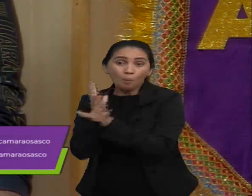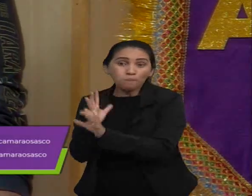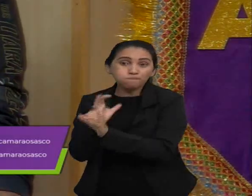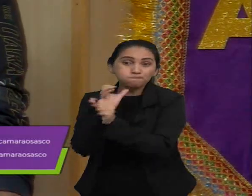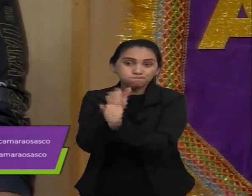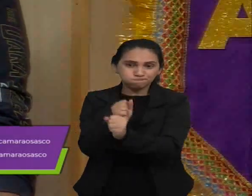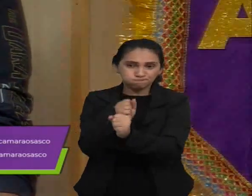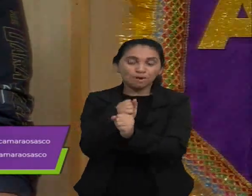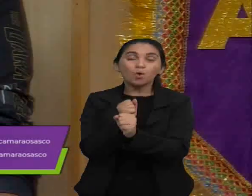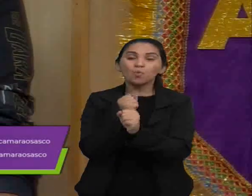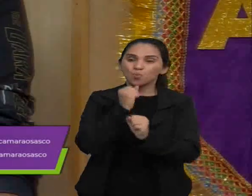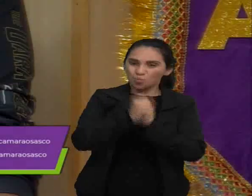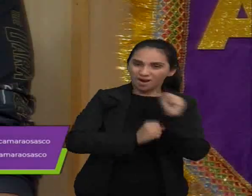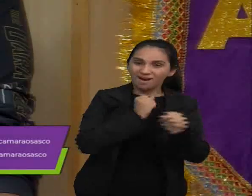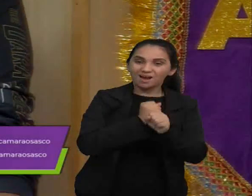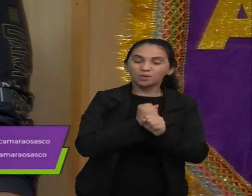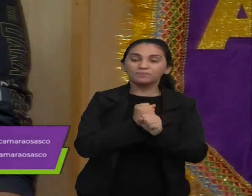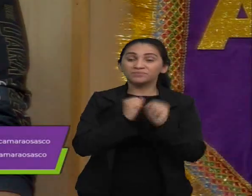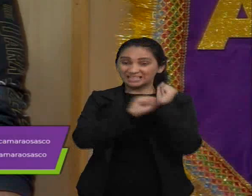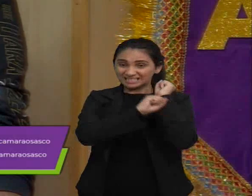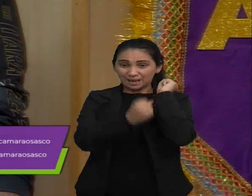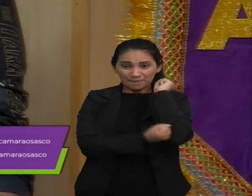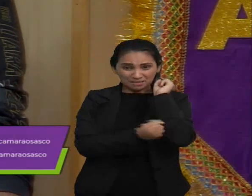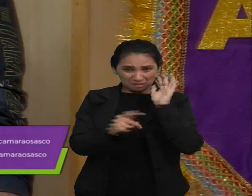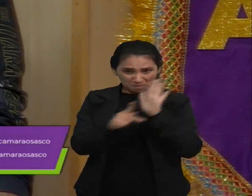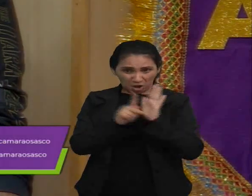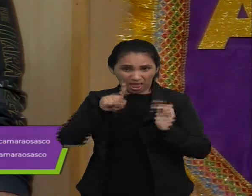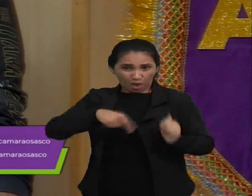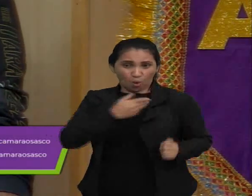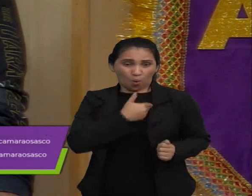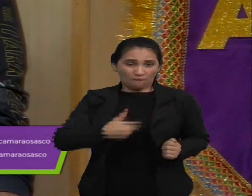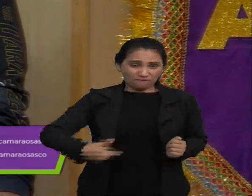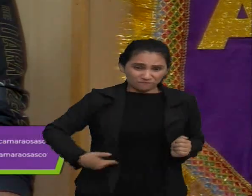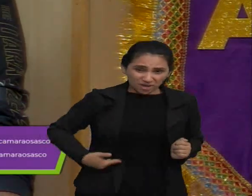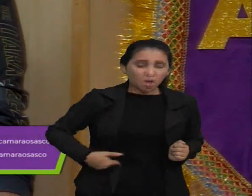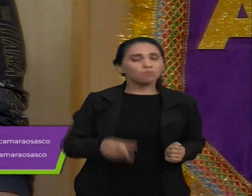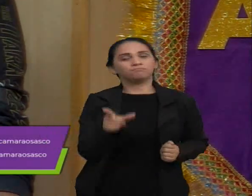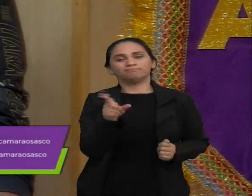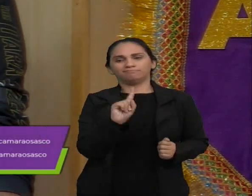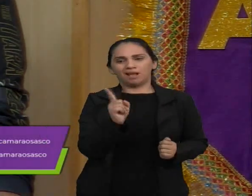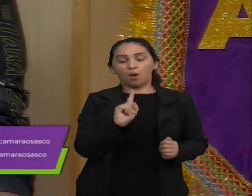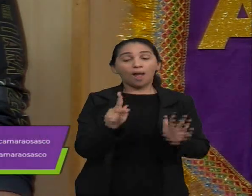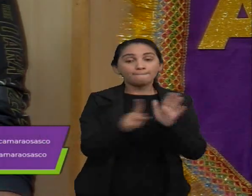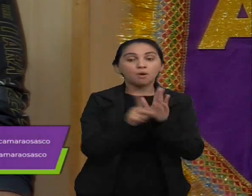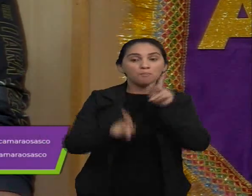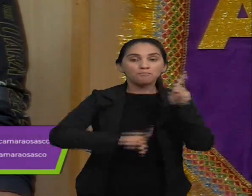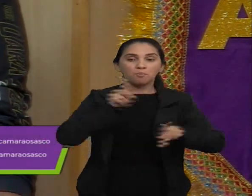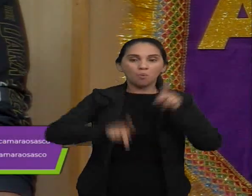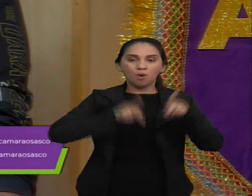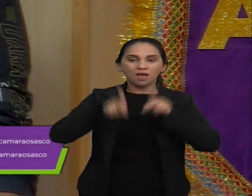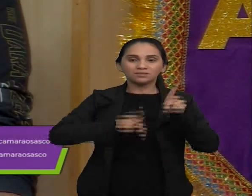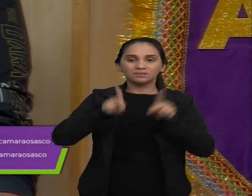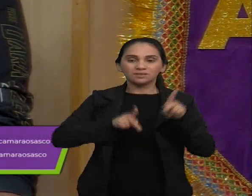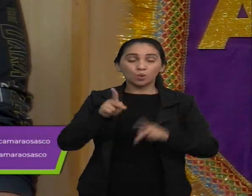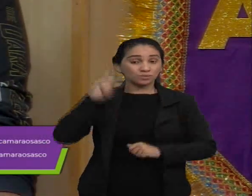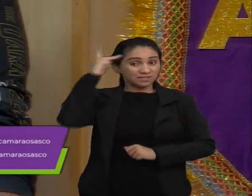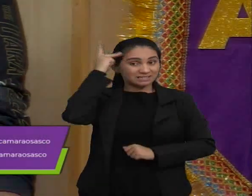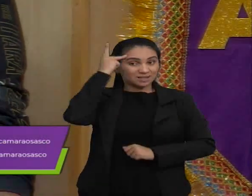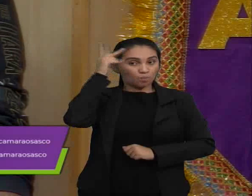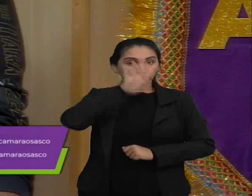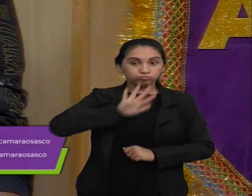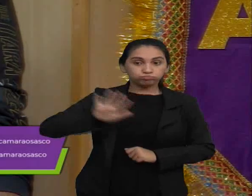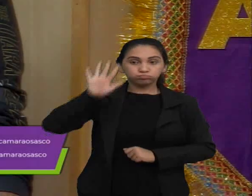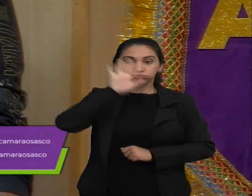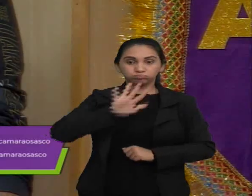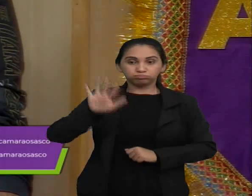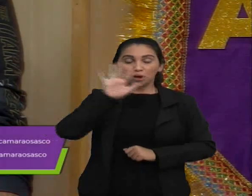E nós temos que ter em mente que a Sabésp não é do governo do Estado, a Sabésp pertence à população do Estado de São Paulo, porque é